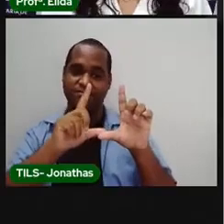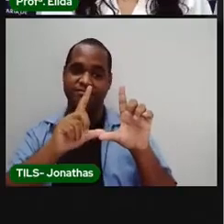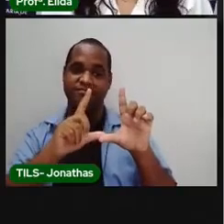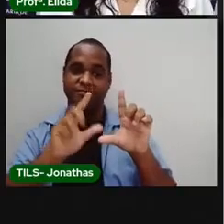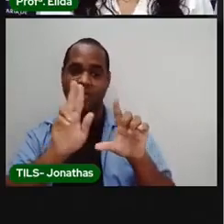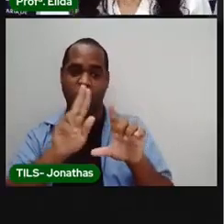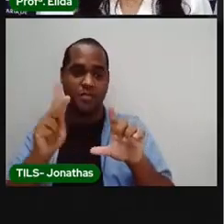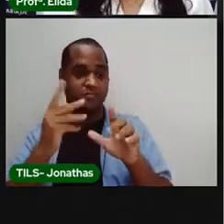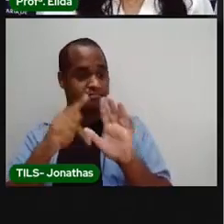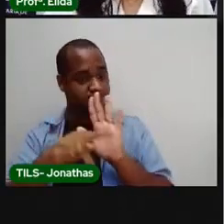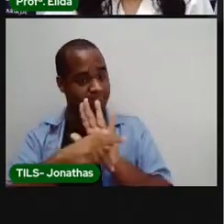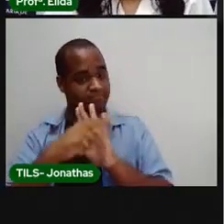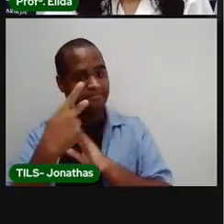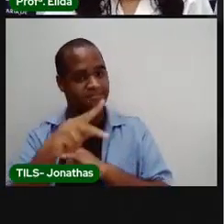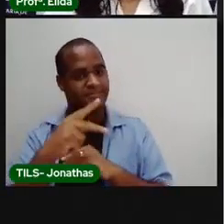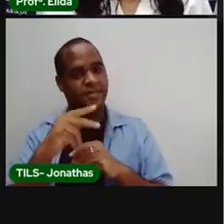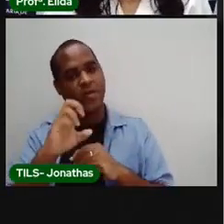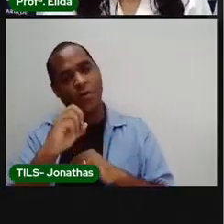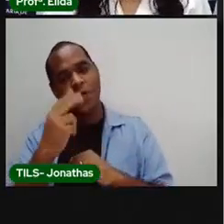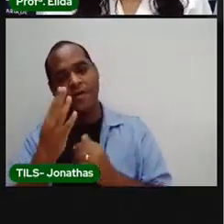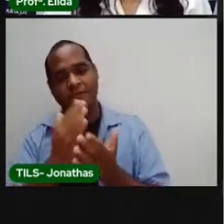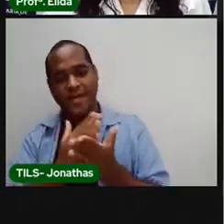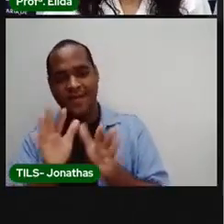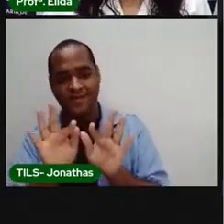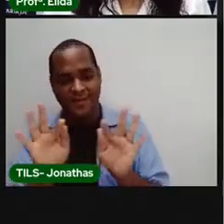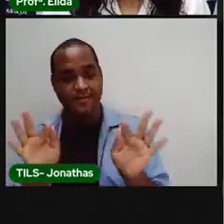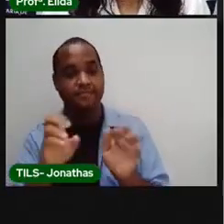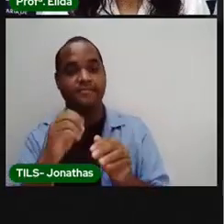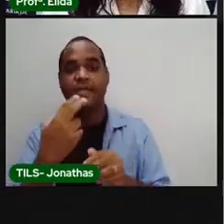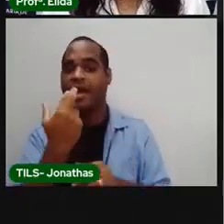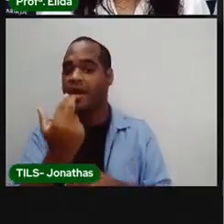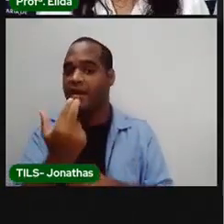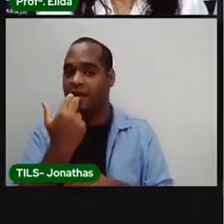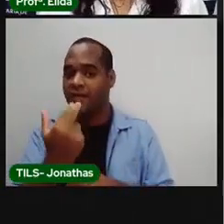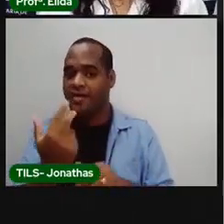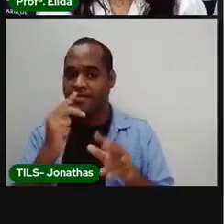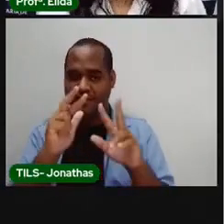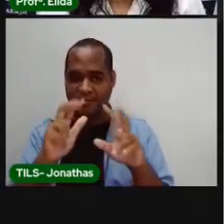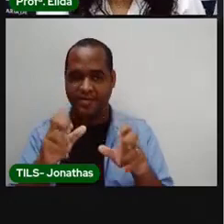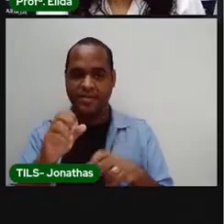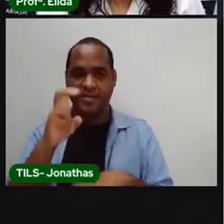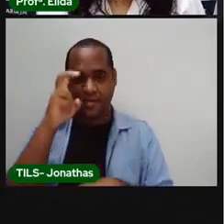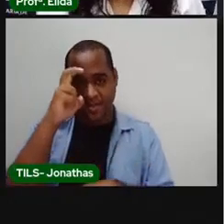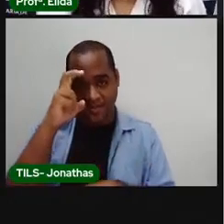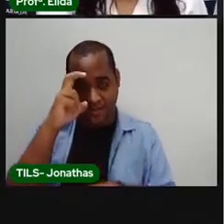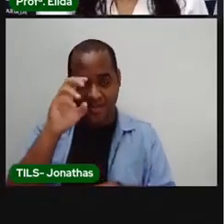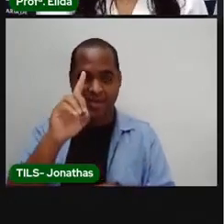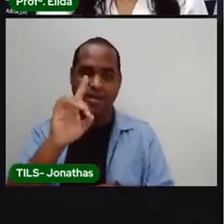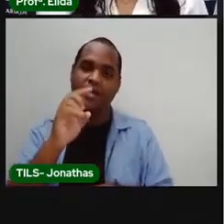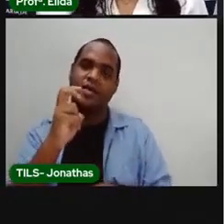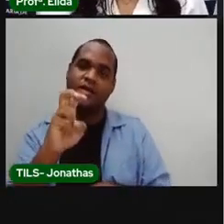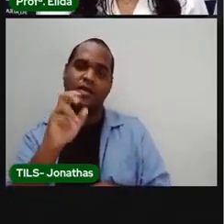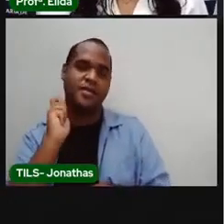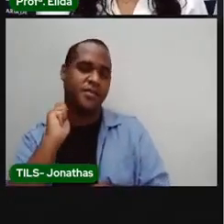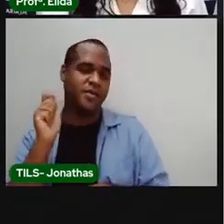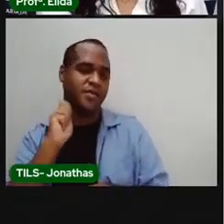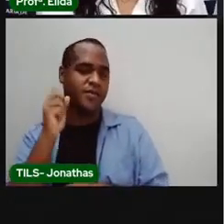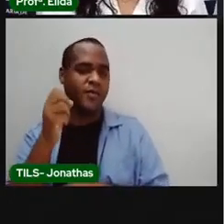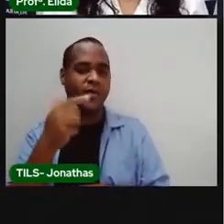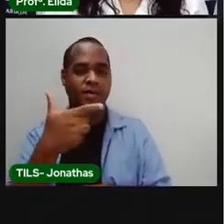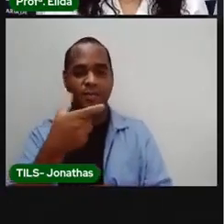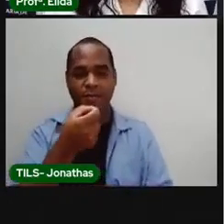maiúscula. Atividade de linguagem, quinta-feira, dia 15 de abril de